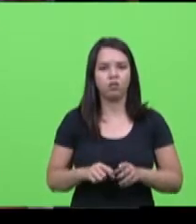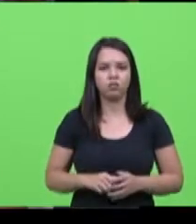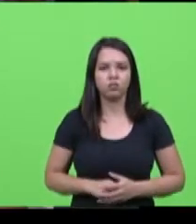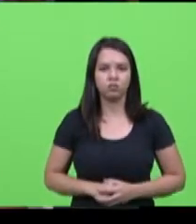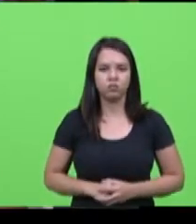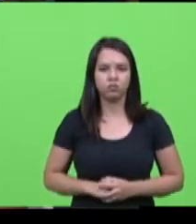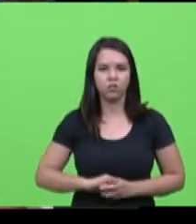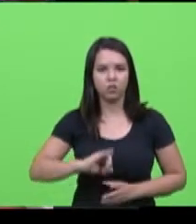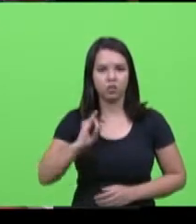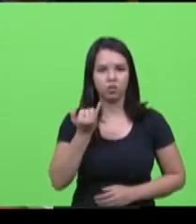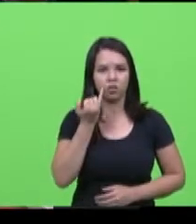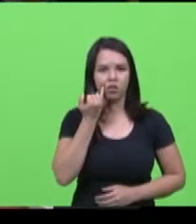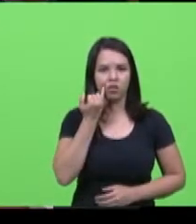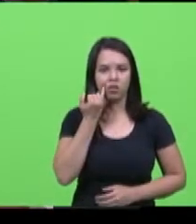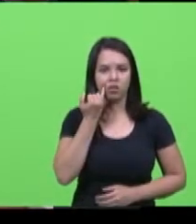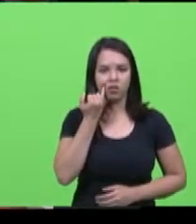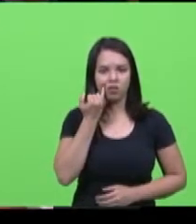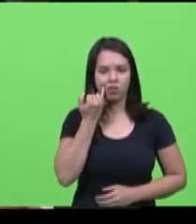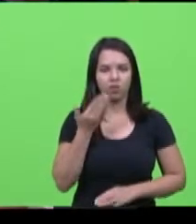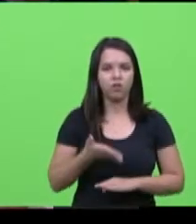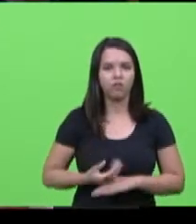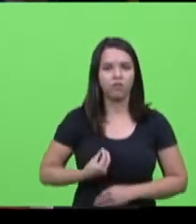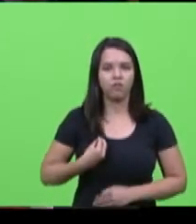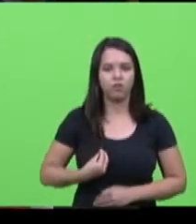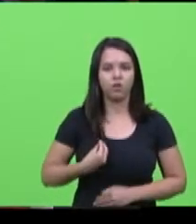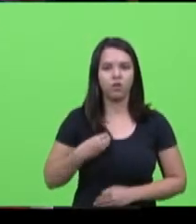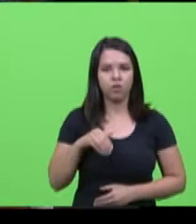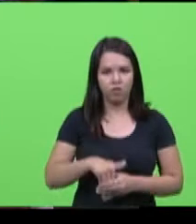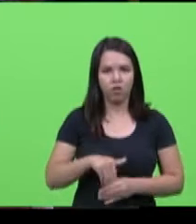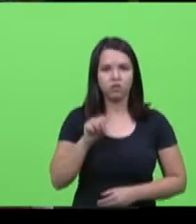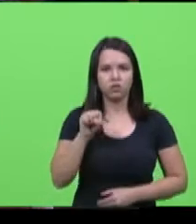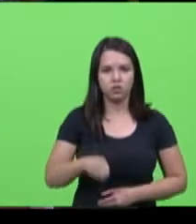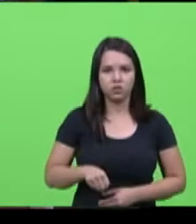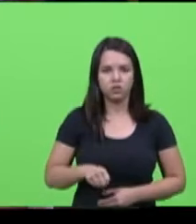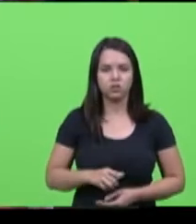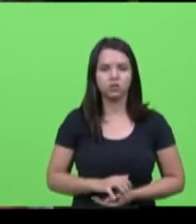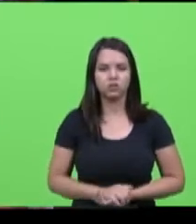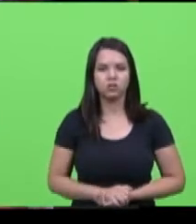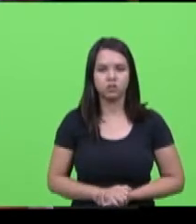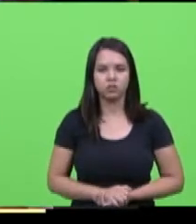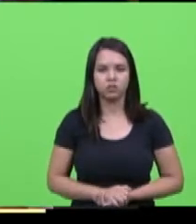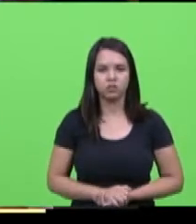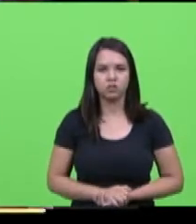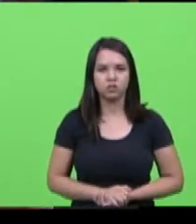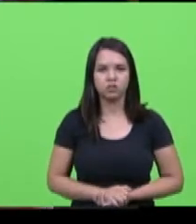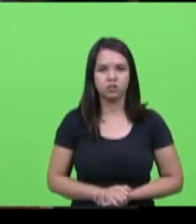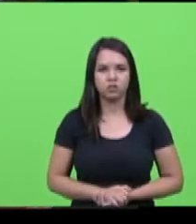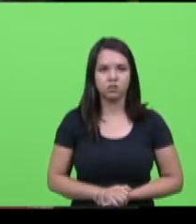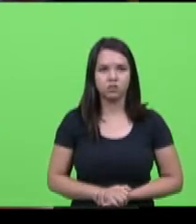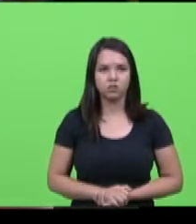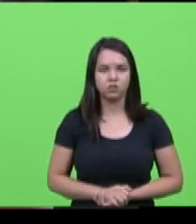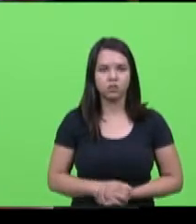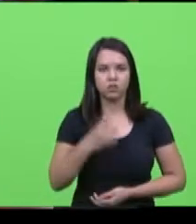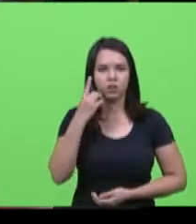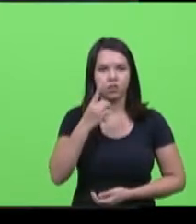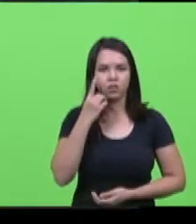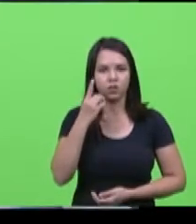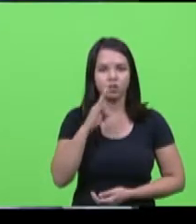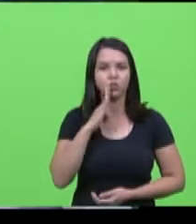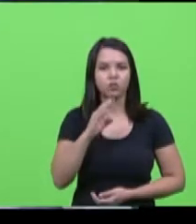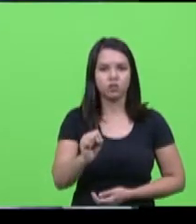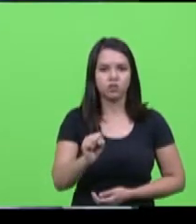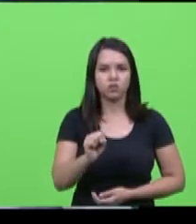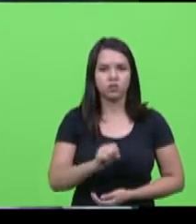Gessé Lopes, considerado presente, voto sim. Presidente. Deputado. Bruno Souza. Bruno